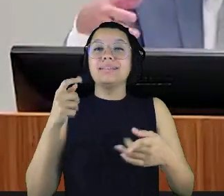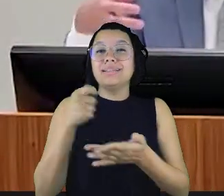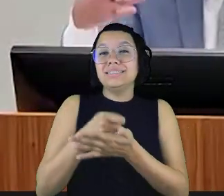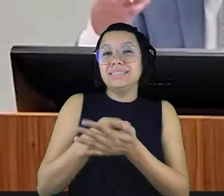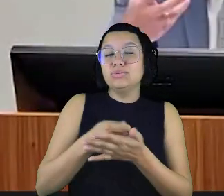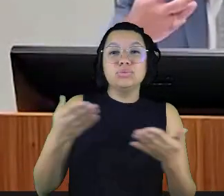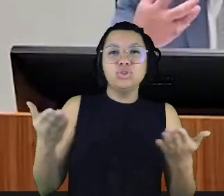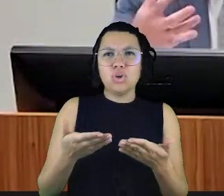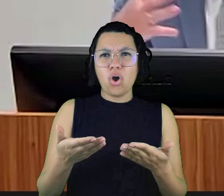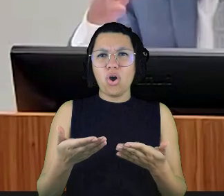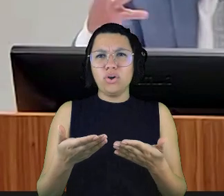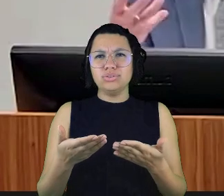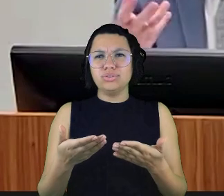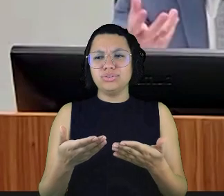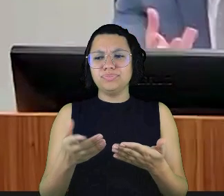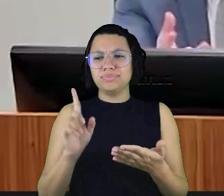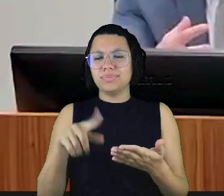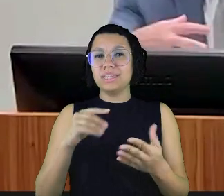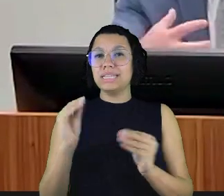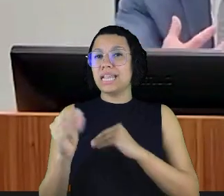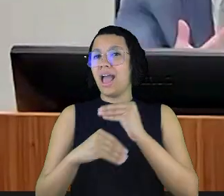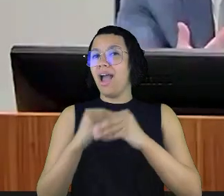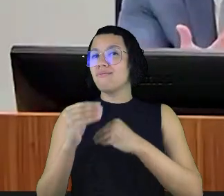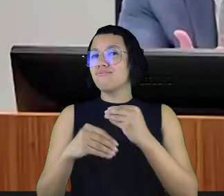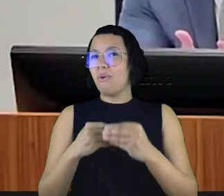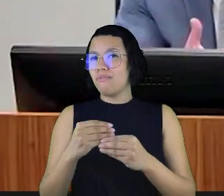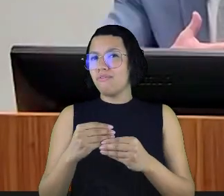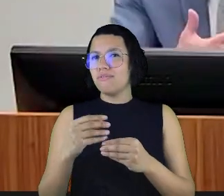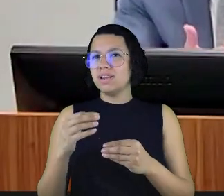ela está envolvida numa trama, numa